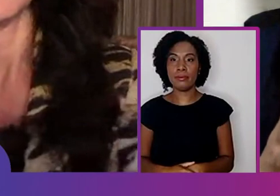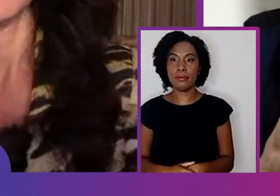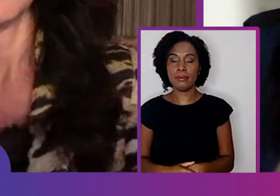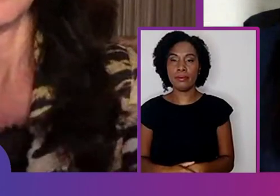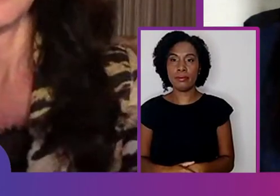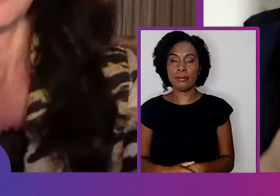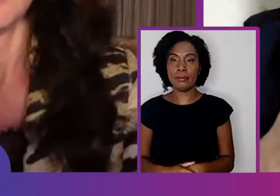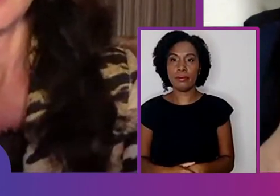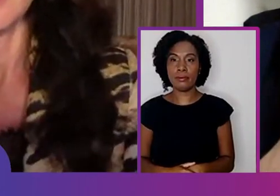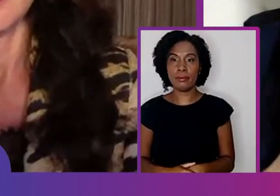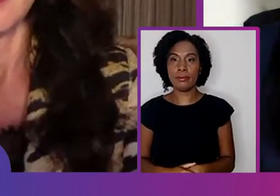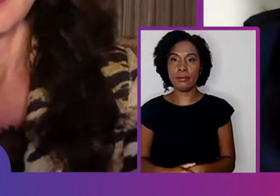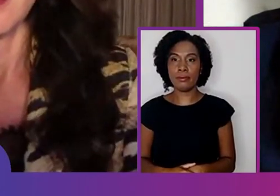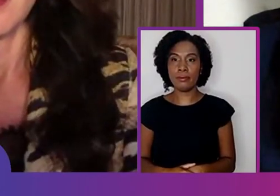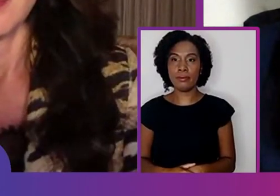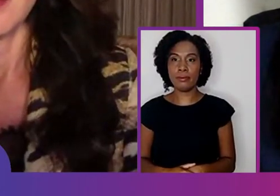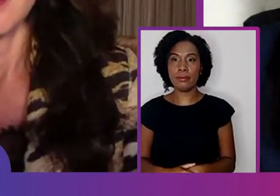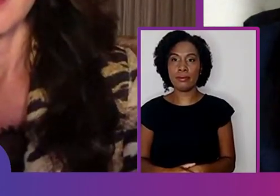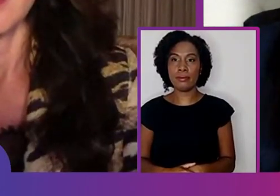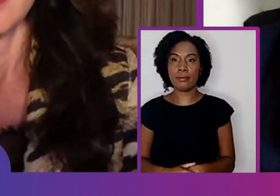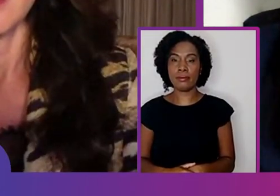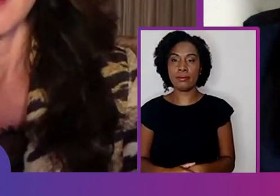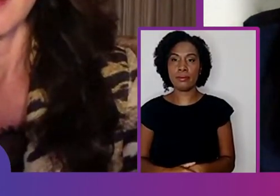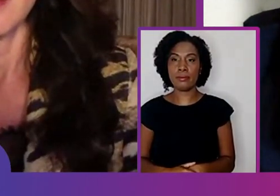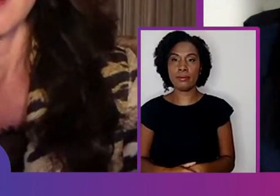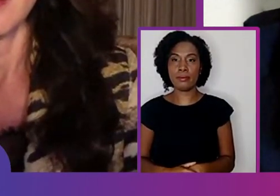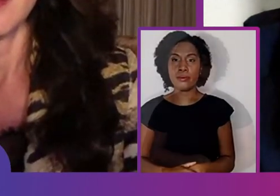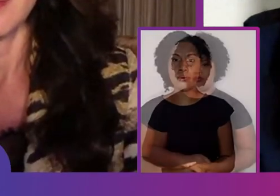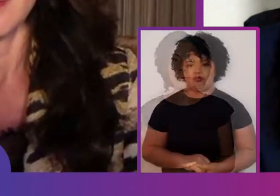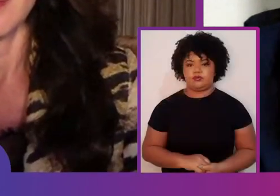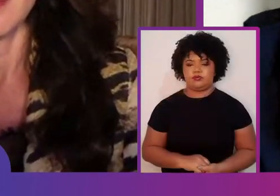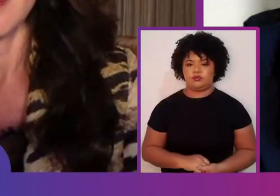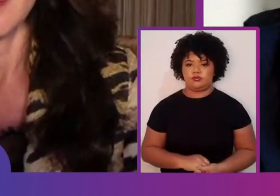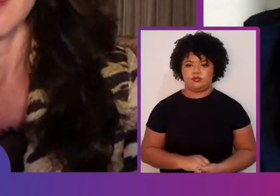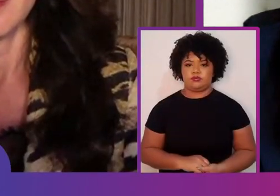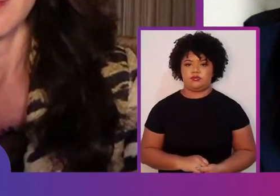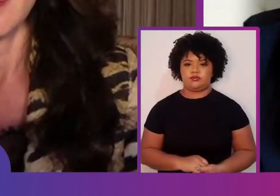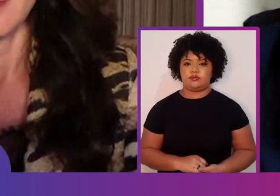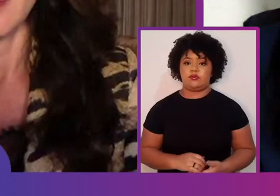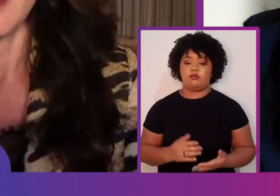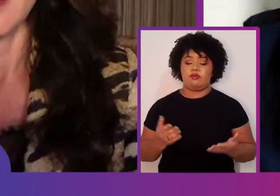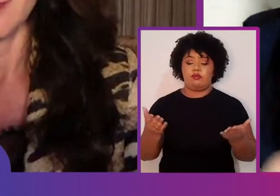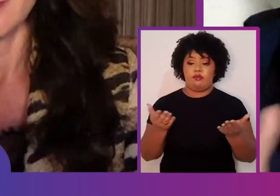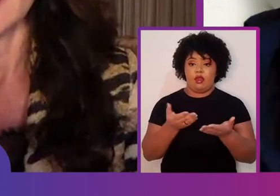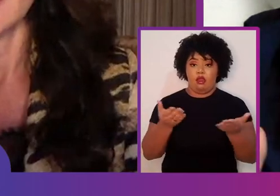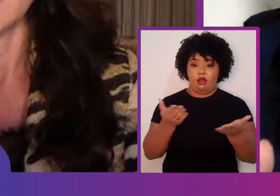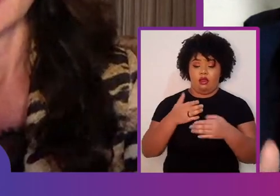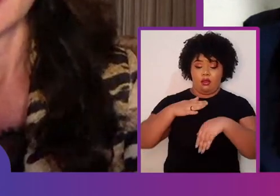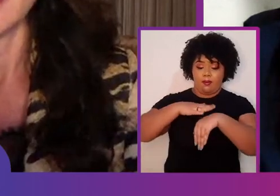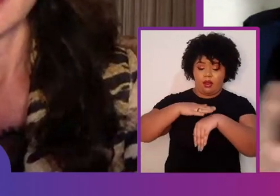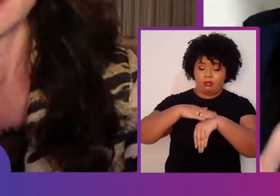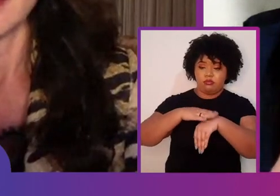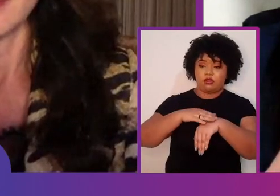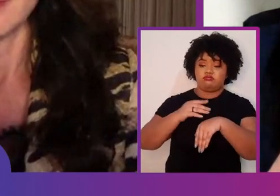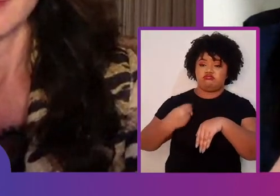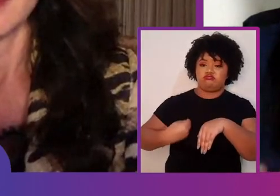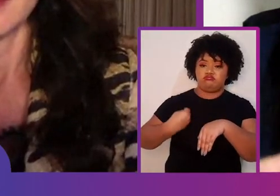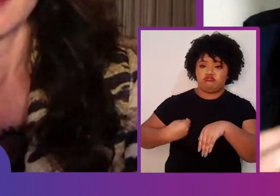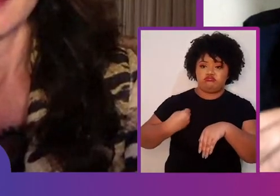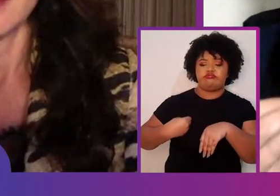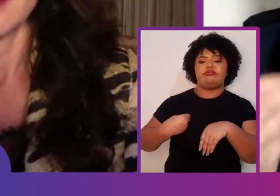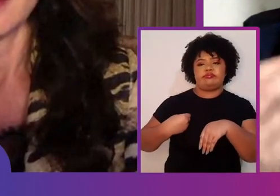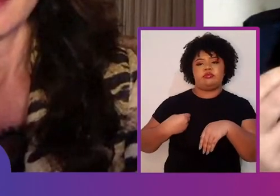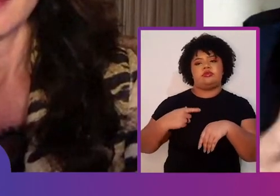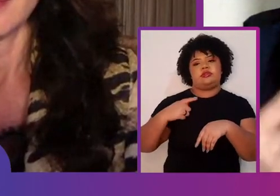é a atribuição de valências às coisas que nos acontecem, é uma coisa que é comum a todos esses animais